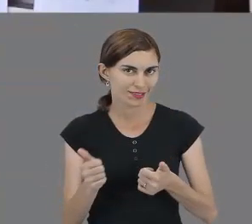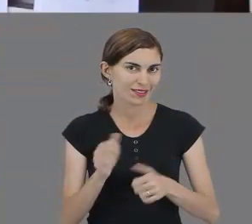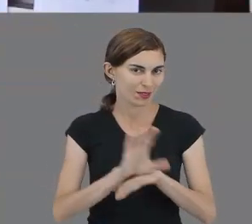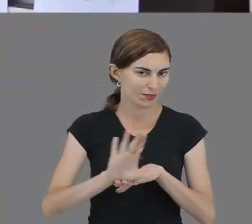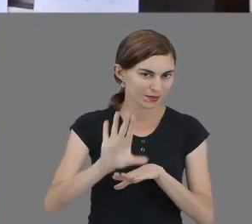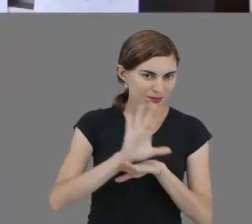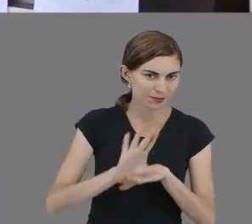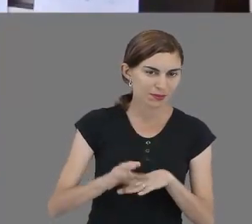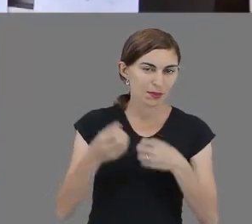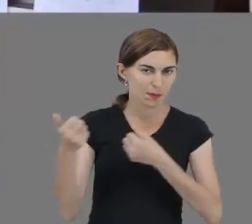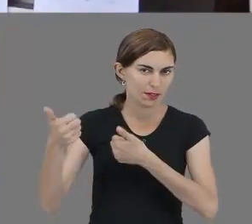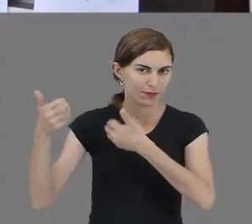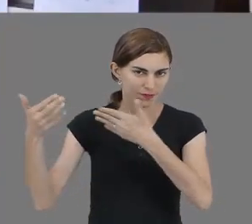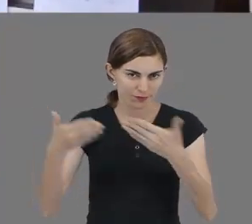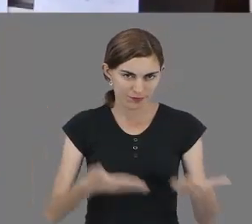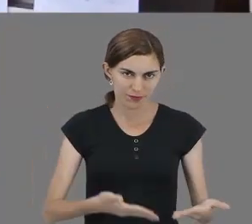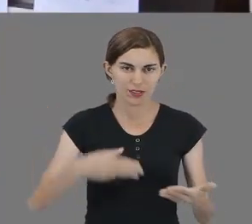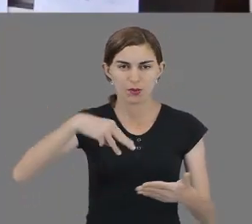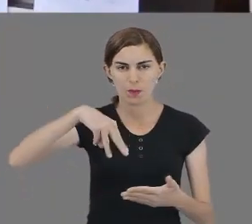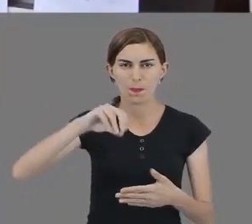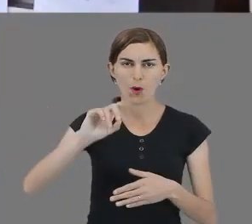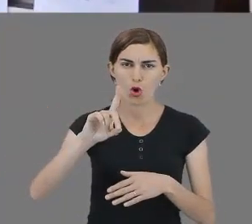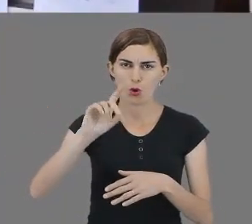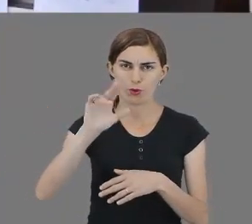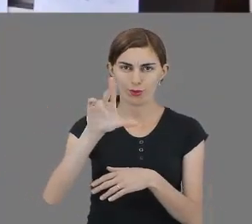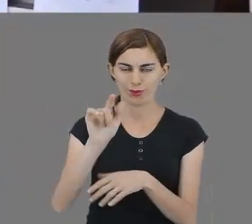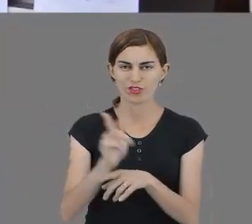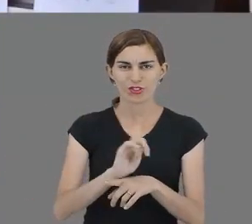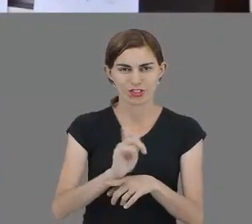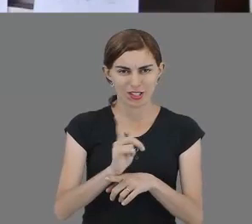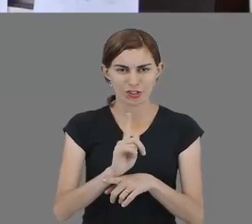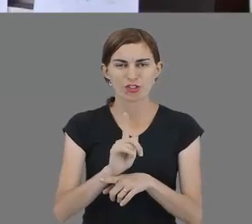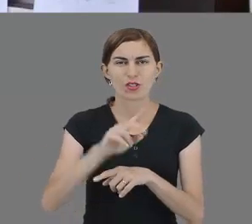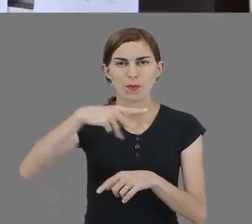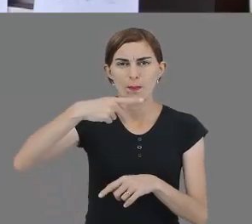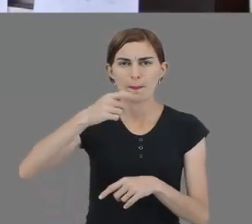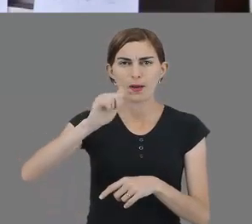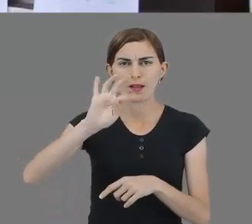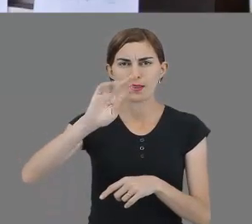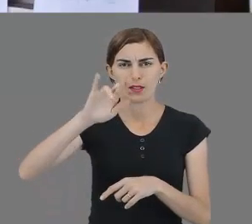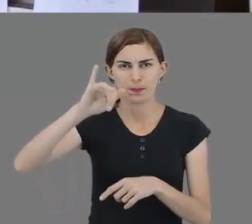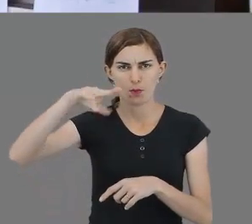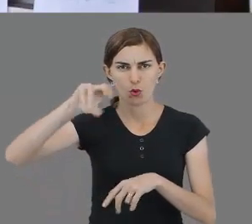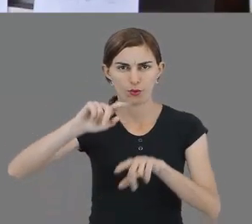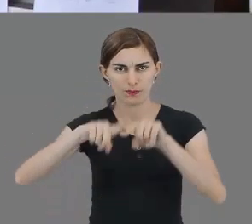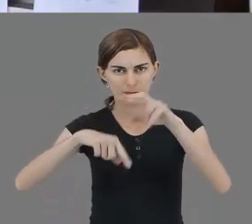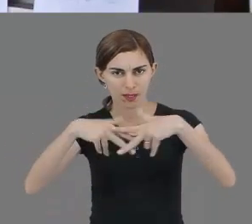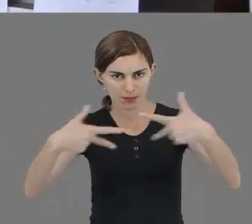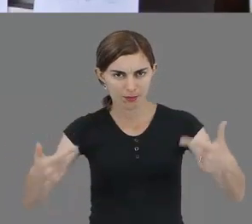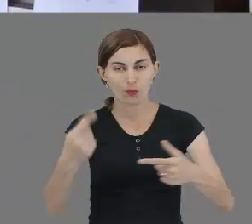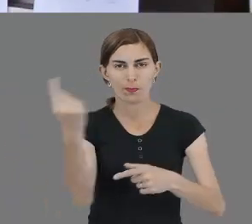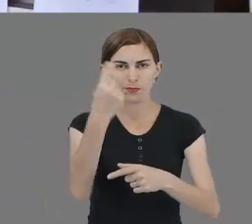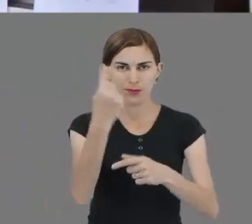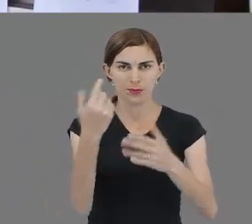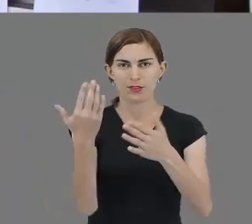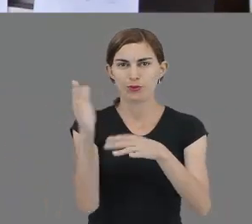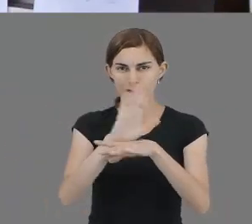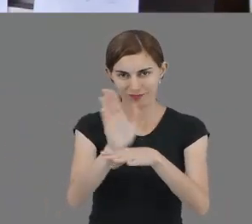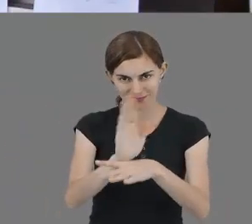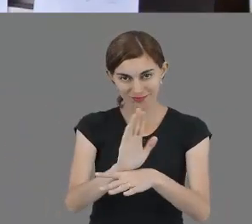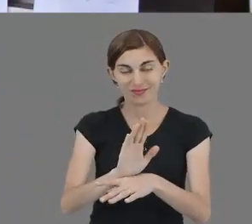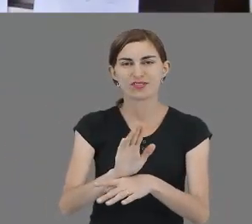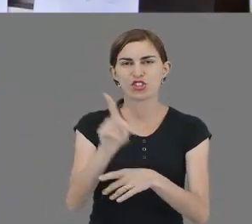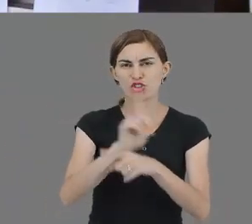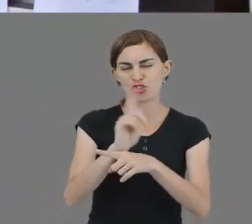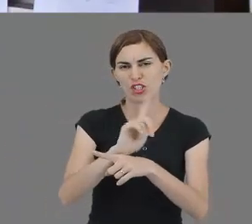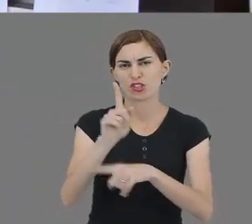Olá, caro cursista, seja bem-vindo ao módulo de gestão de patrimônio e de materiais. Esse é o nosso primeiro vídeo de gestão